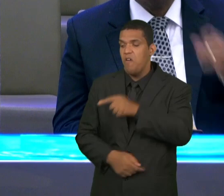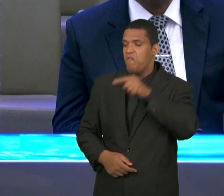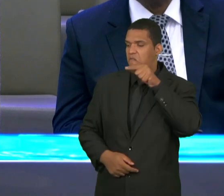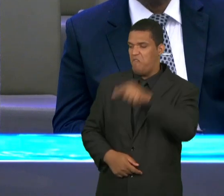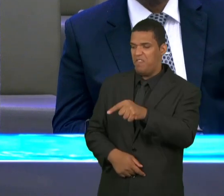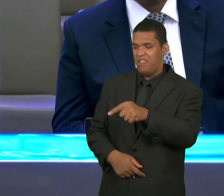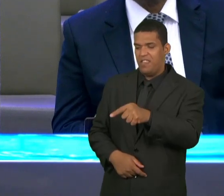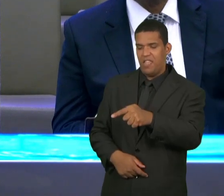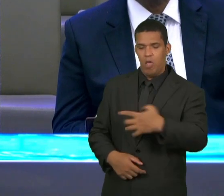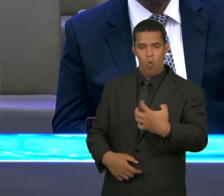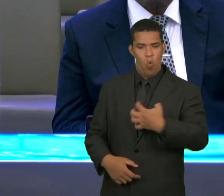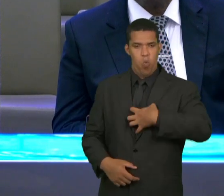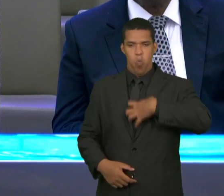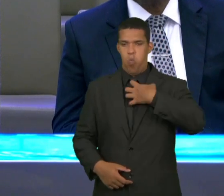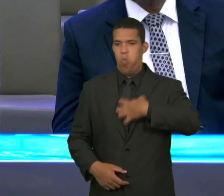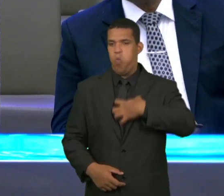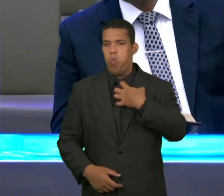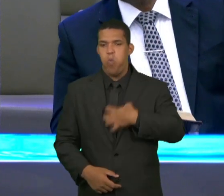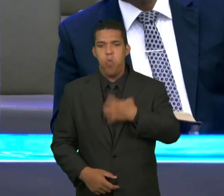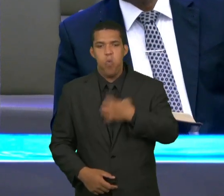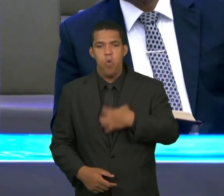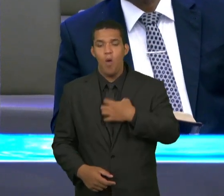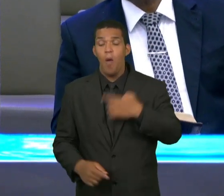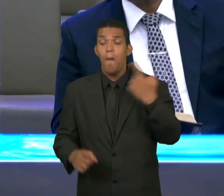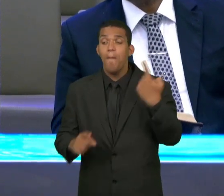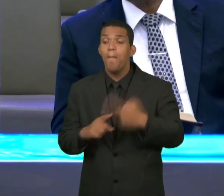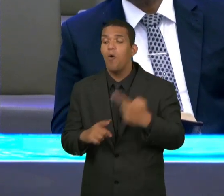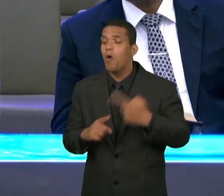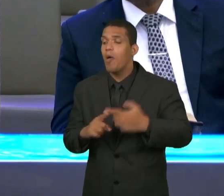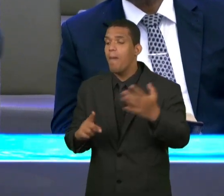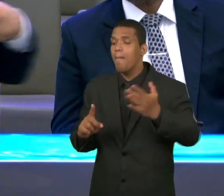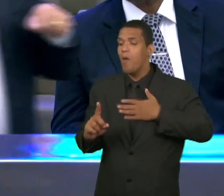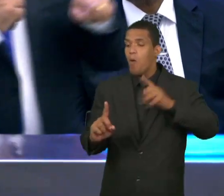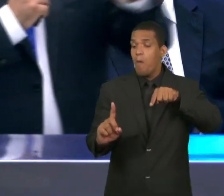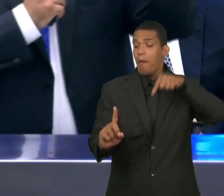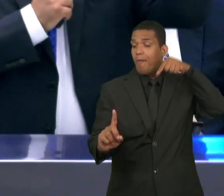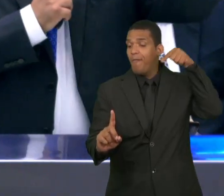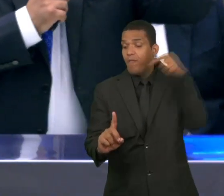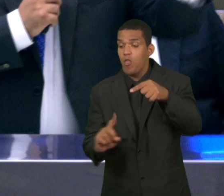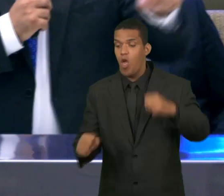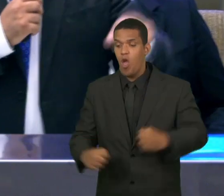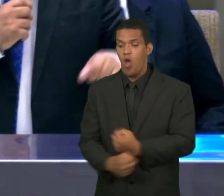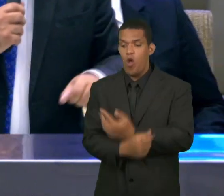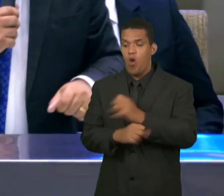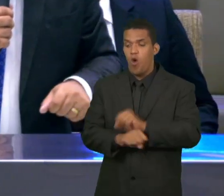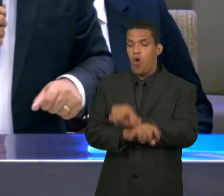brabo, porque o meu propósito é eu me glorificar em ti